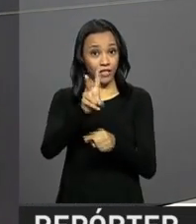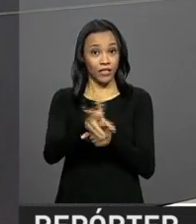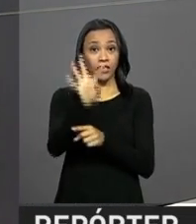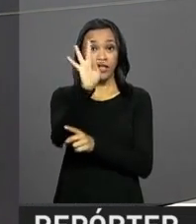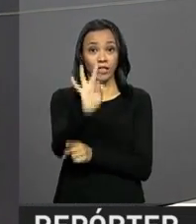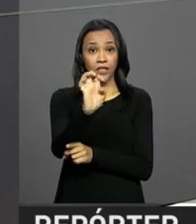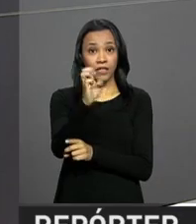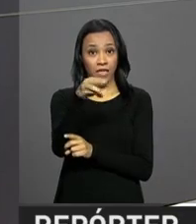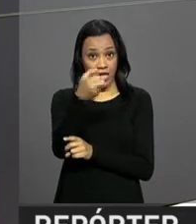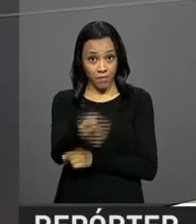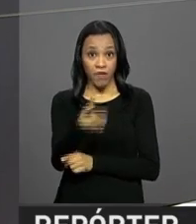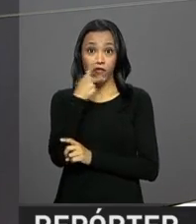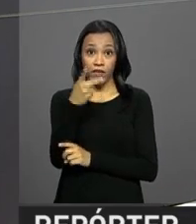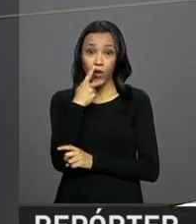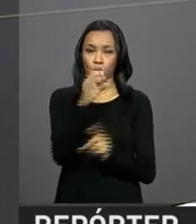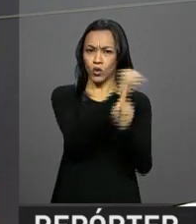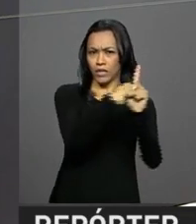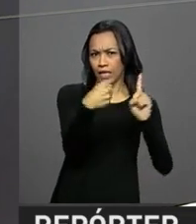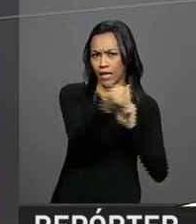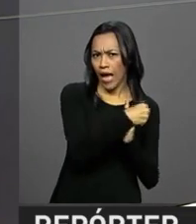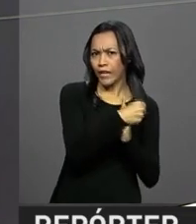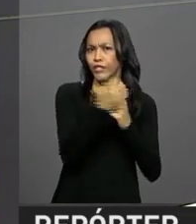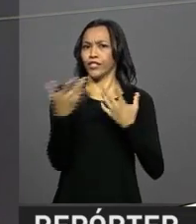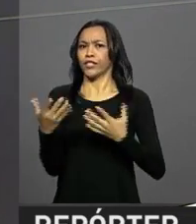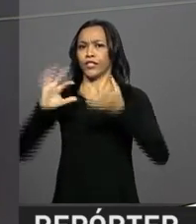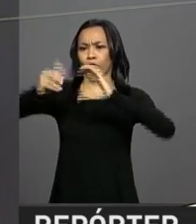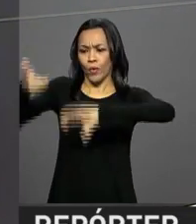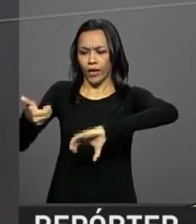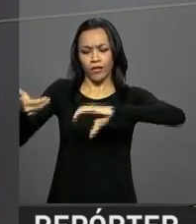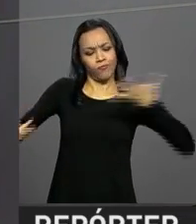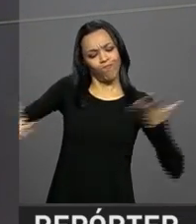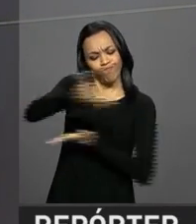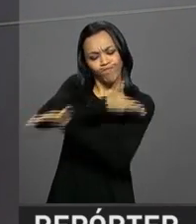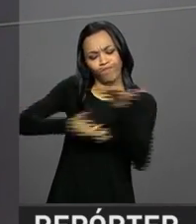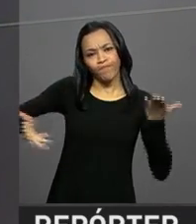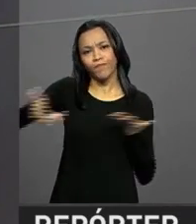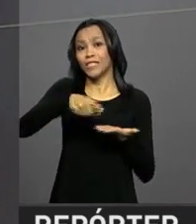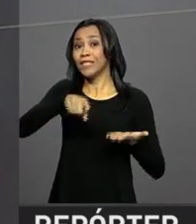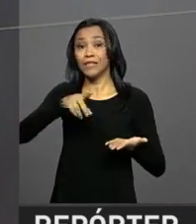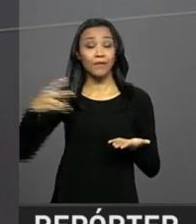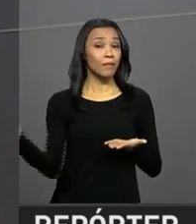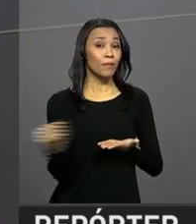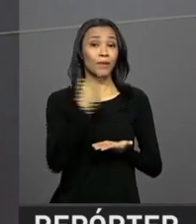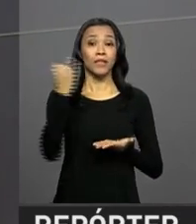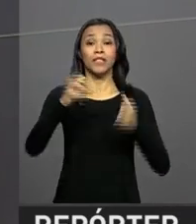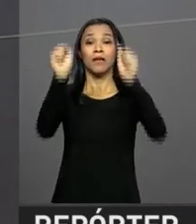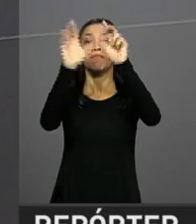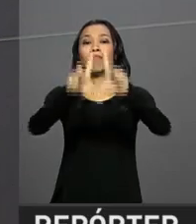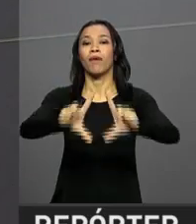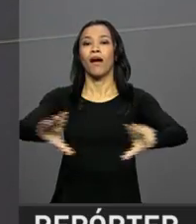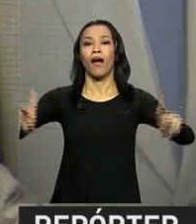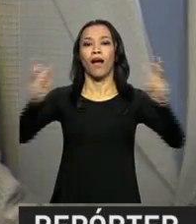sociedade, governo e parlamento. Ele disse ser urgente a pacificação do Brasil para a retomada do crescimento.